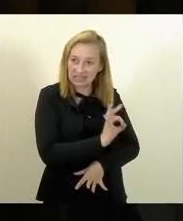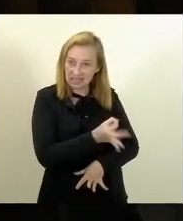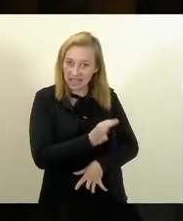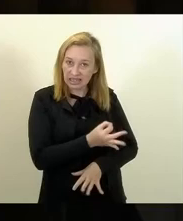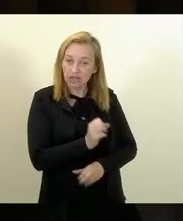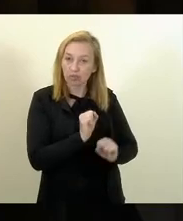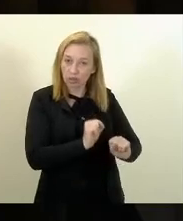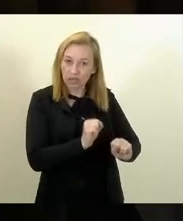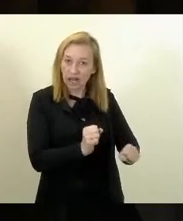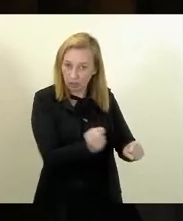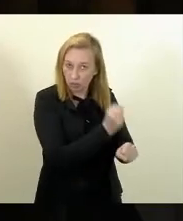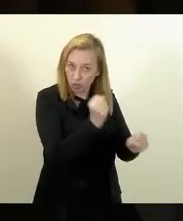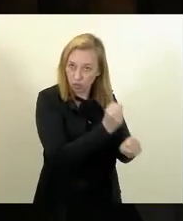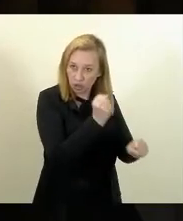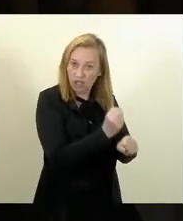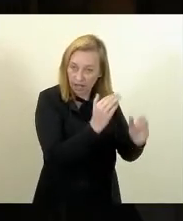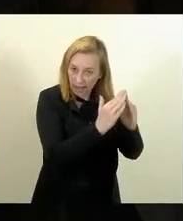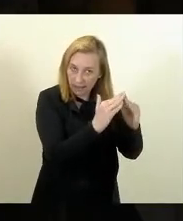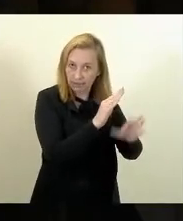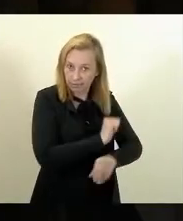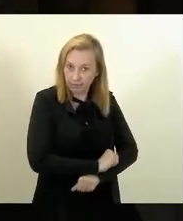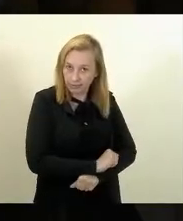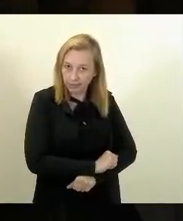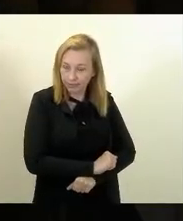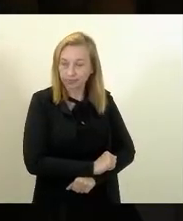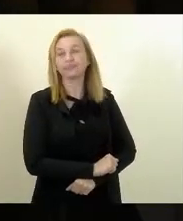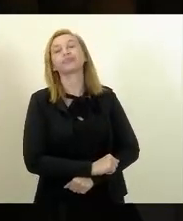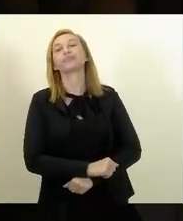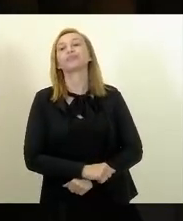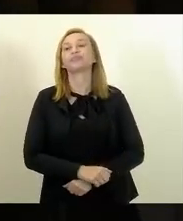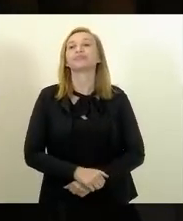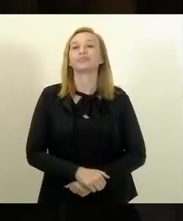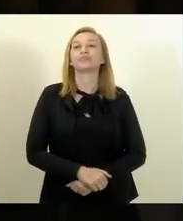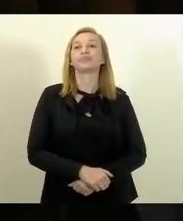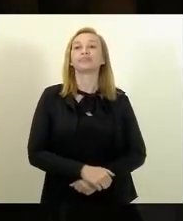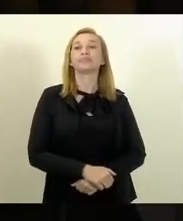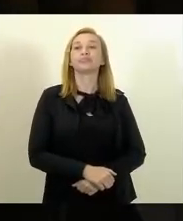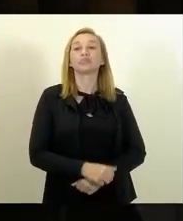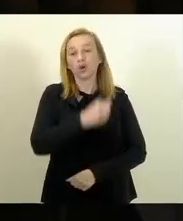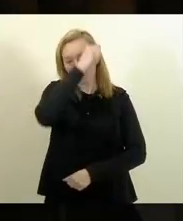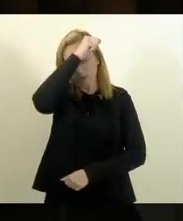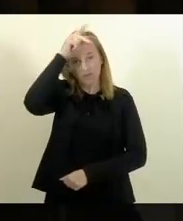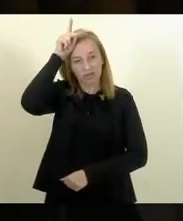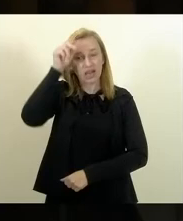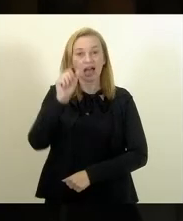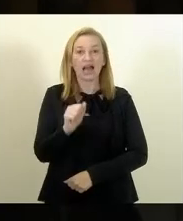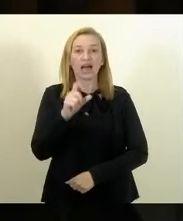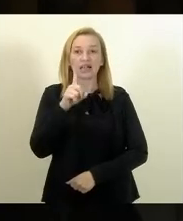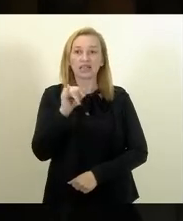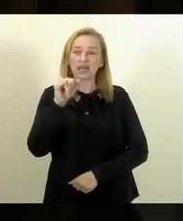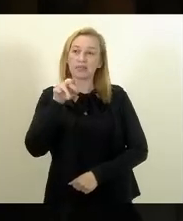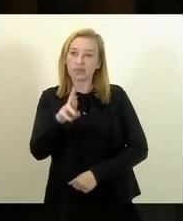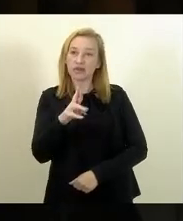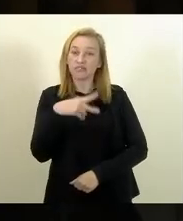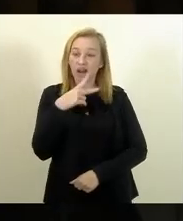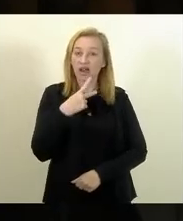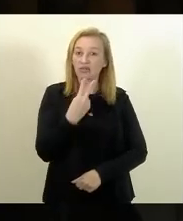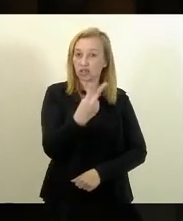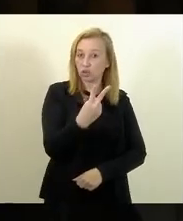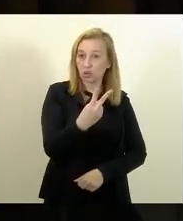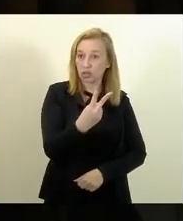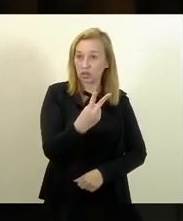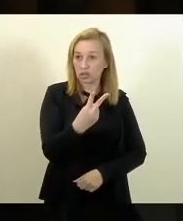poderá acolher construções de novas casas populares? O prefeito havia me falado que há dois